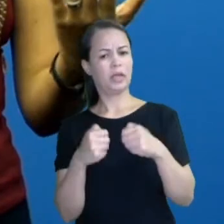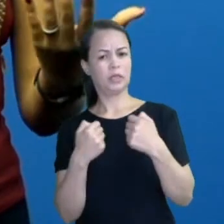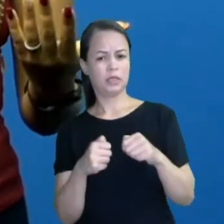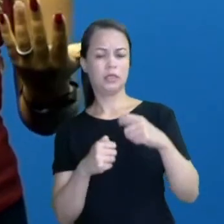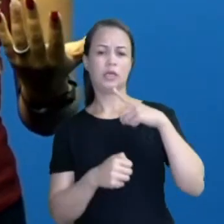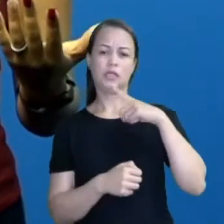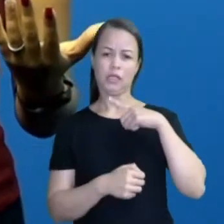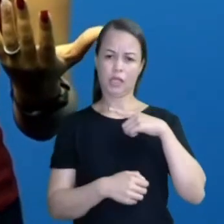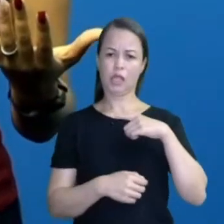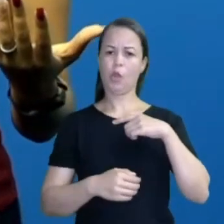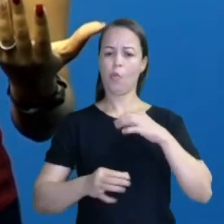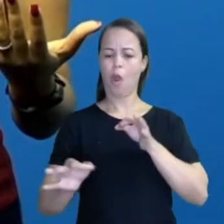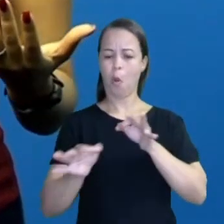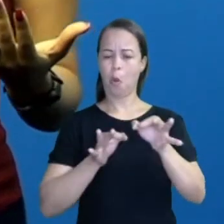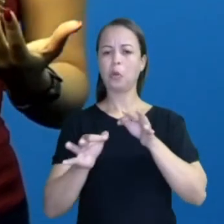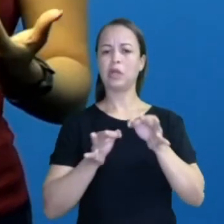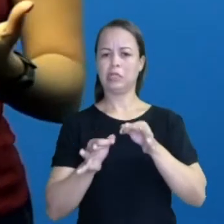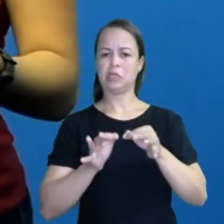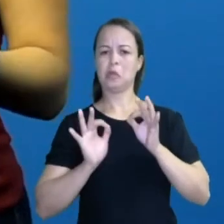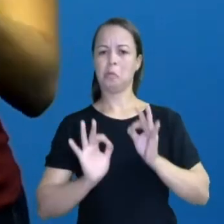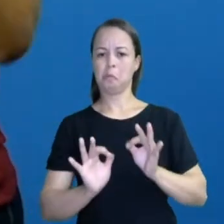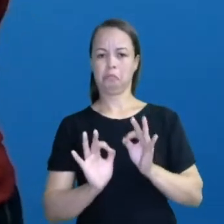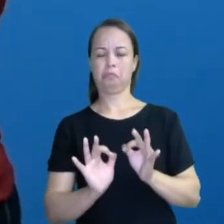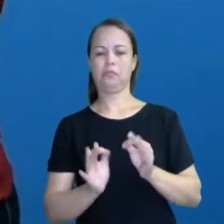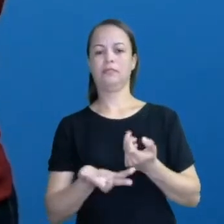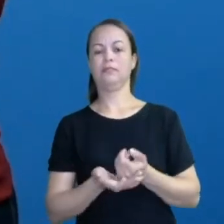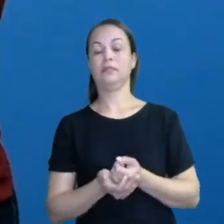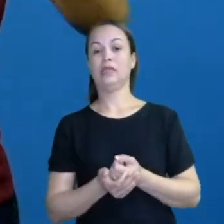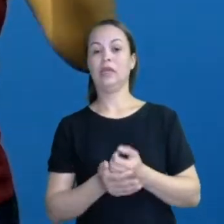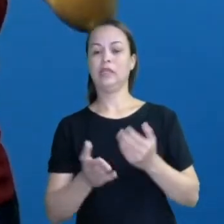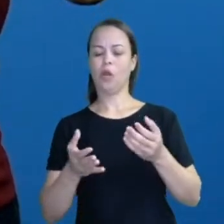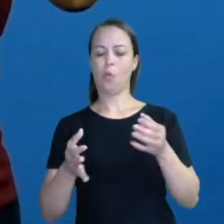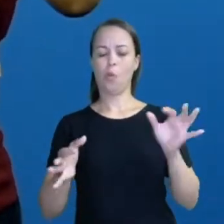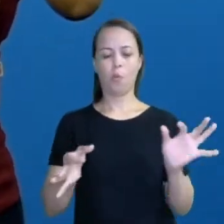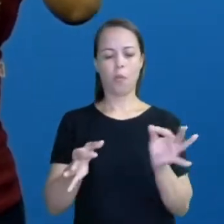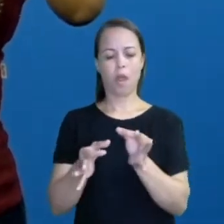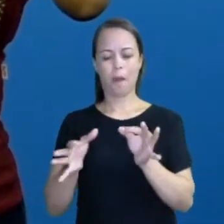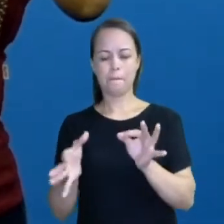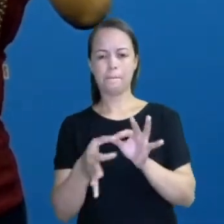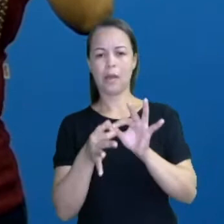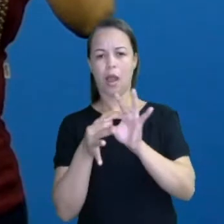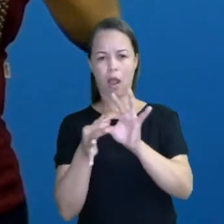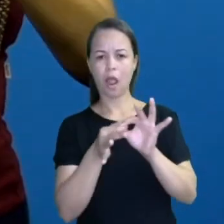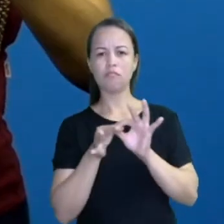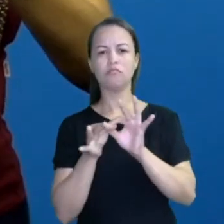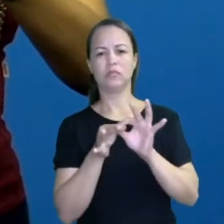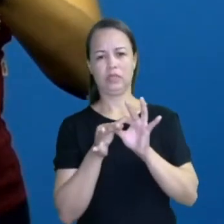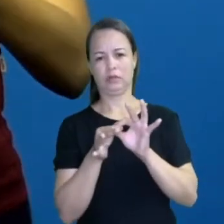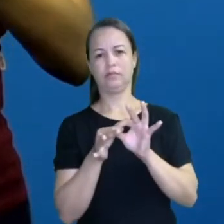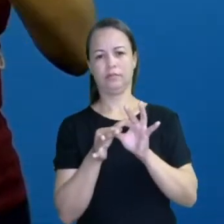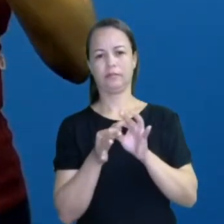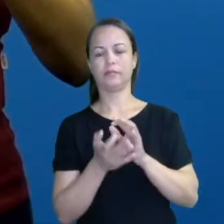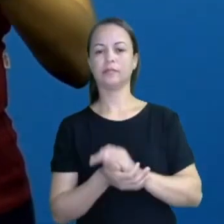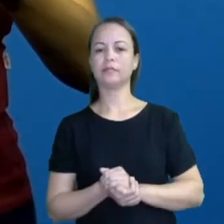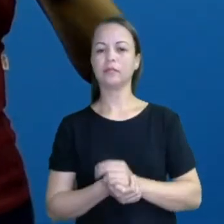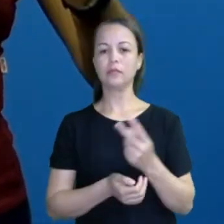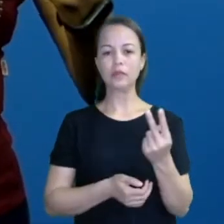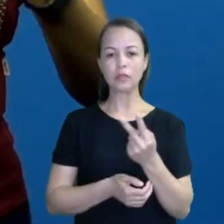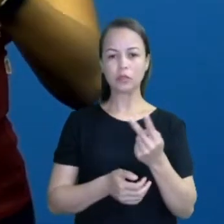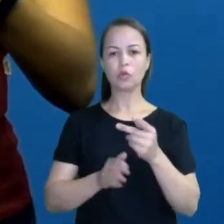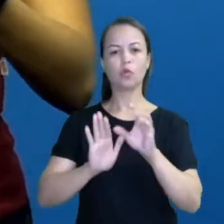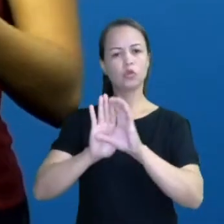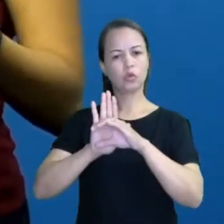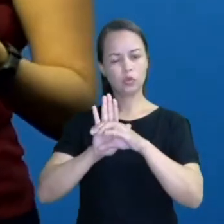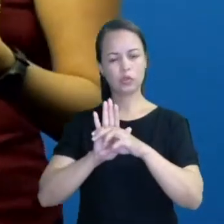uma infraestrutura, tá bom? E é isso, uma completa a outra, estão interligadas, tá? Esses dois